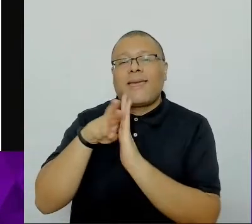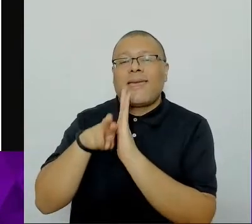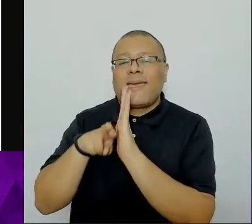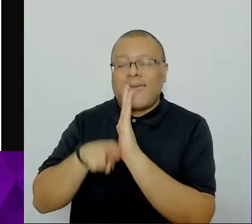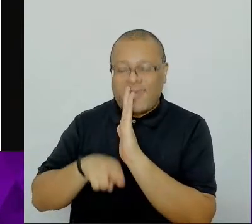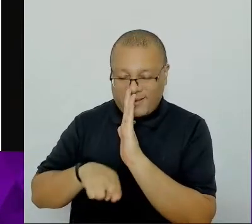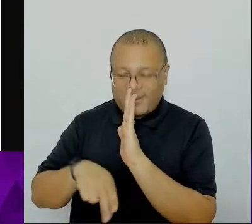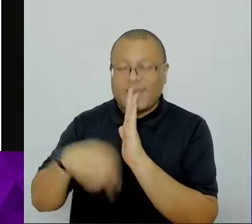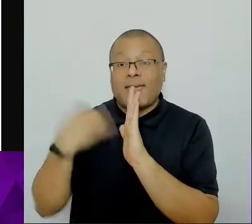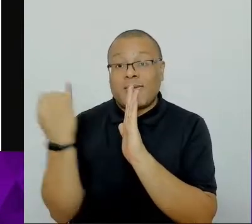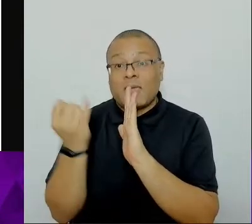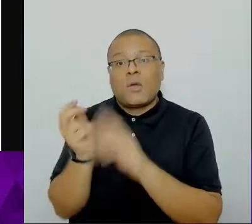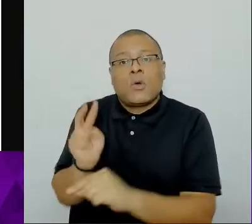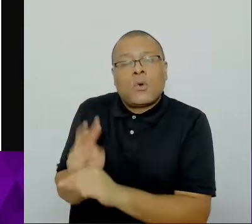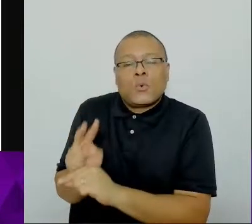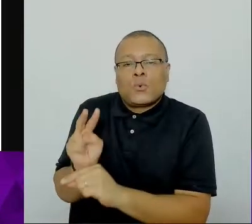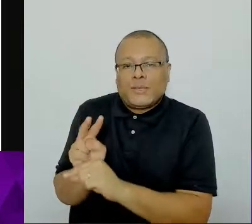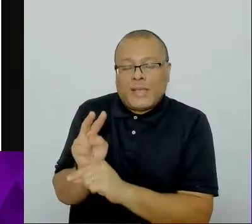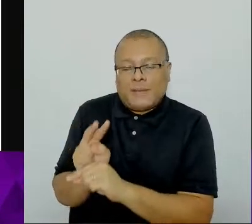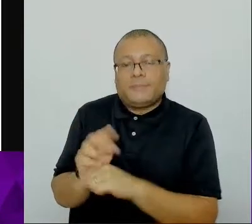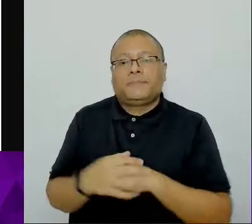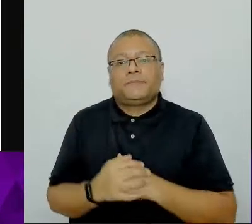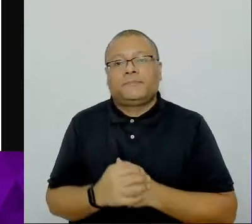bastante importante. E,